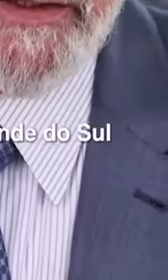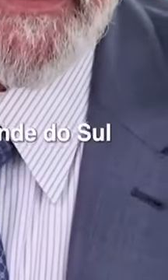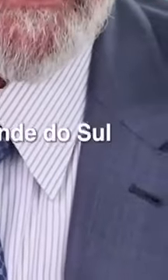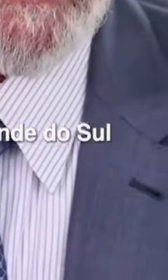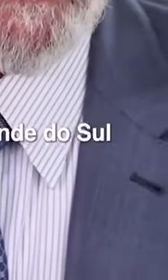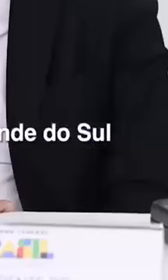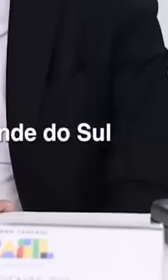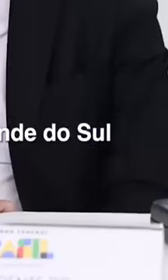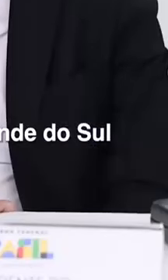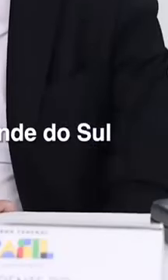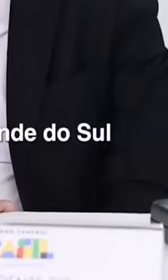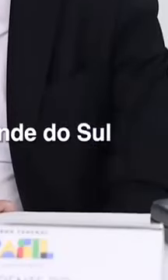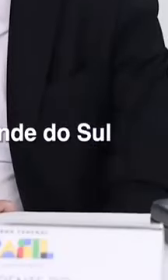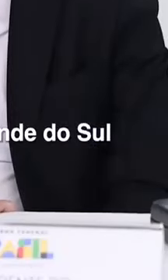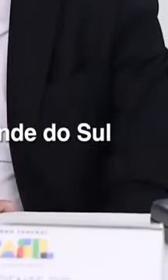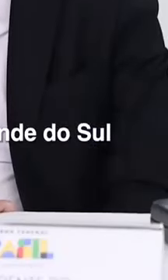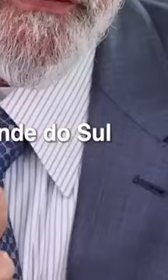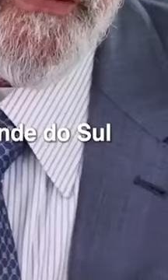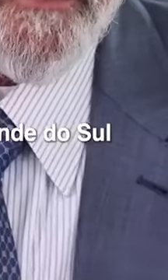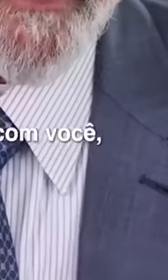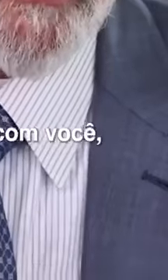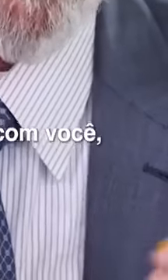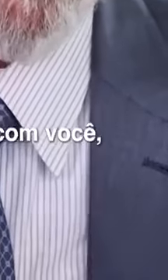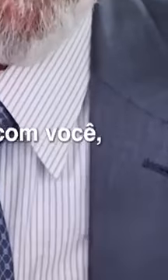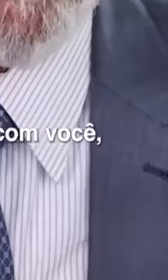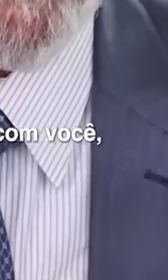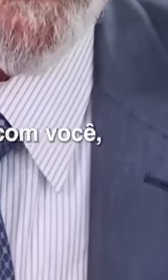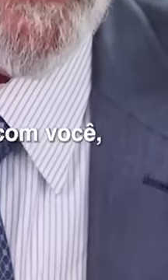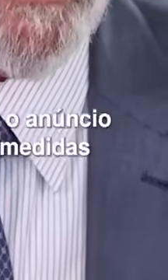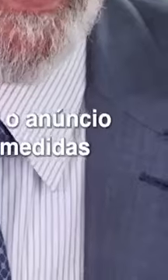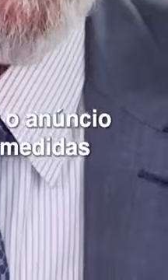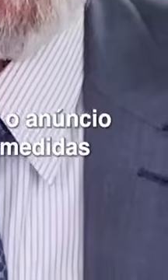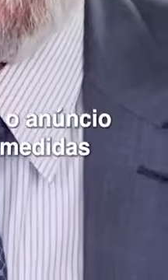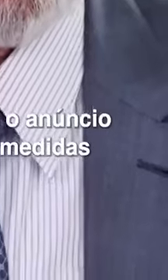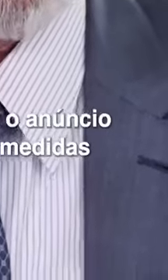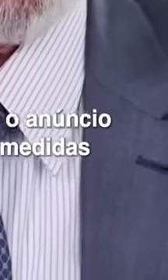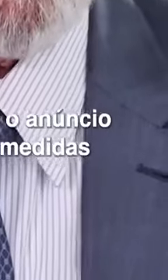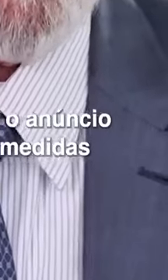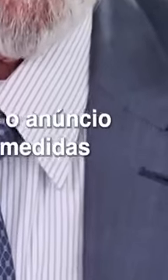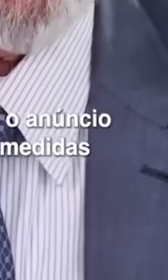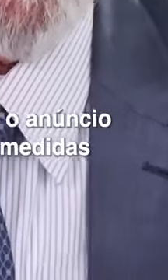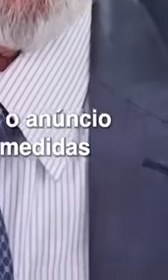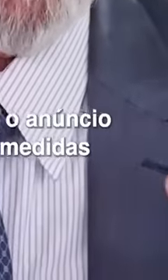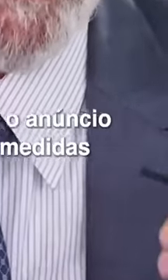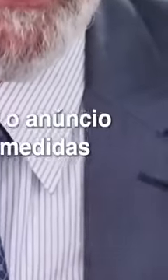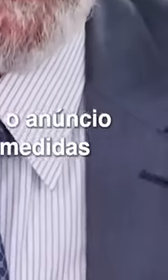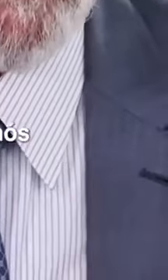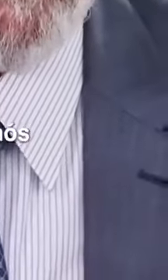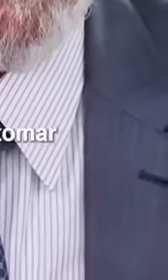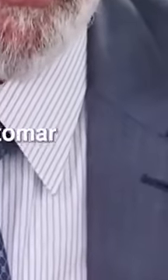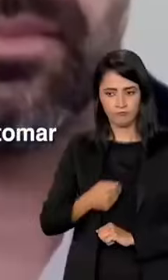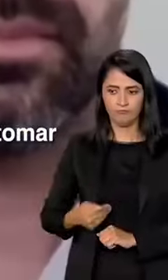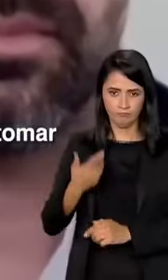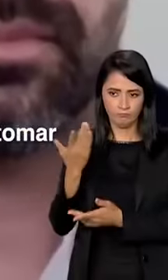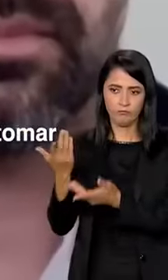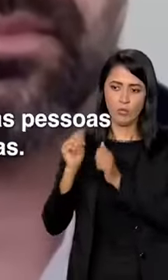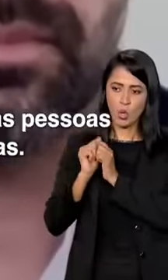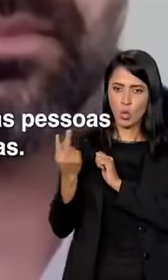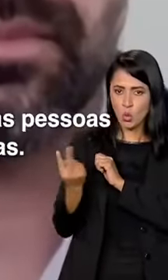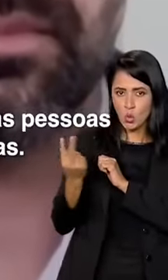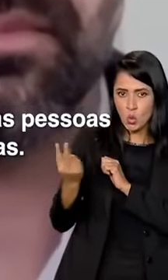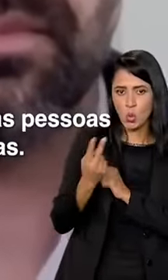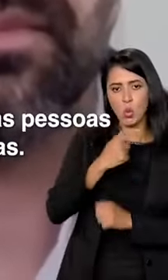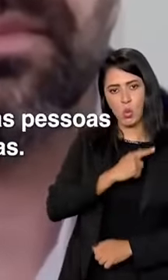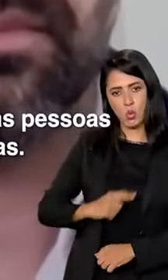ir ao Rio Grande do Sul para junto com você a gente fazer o anúncio das novas medidas que nós vamos tomar